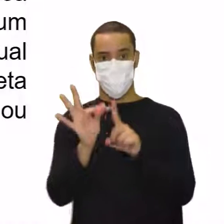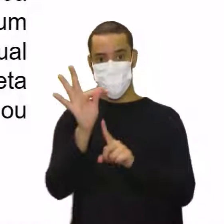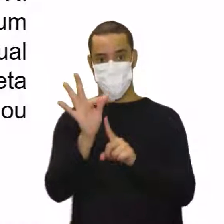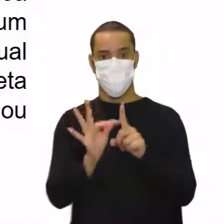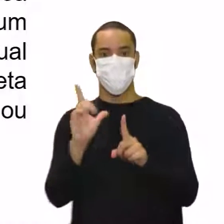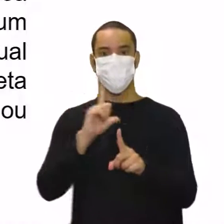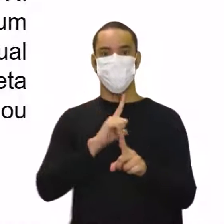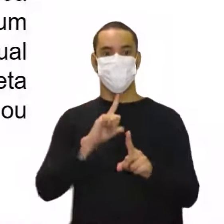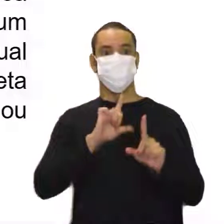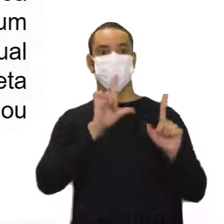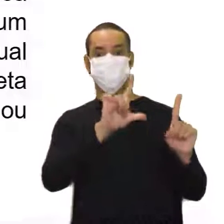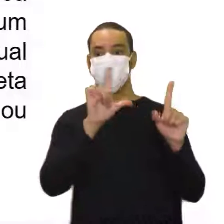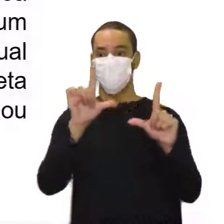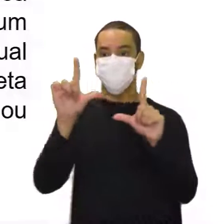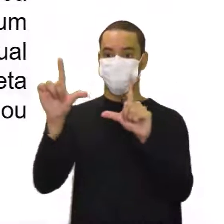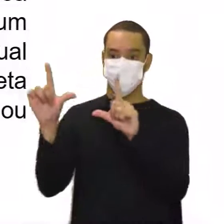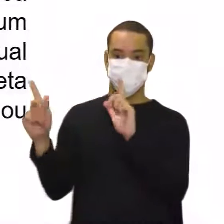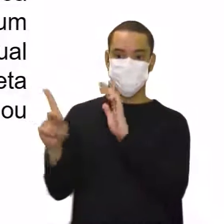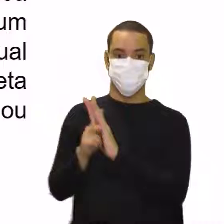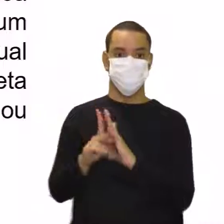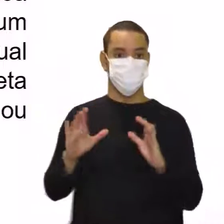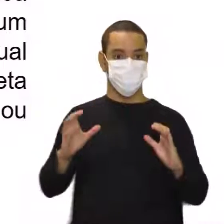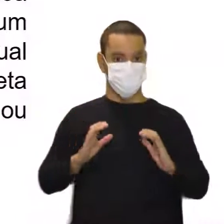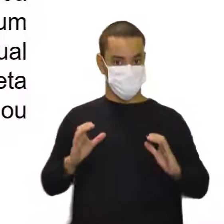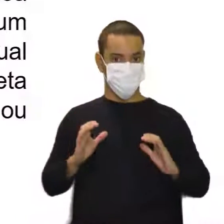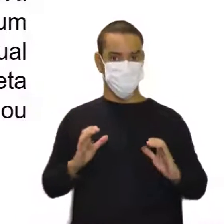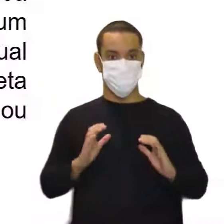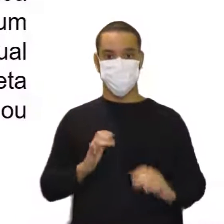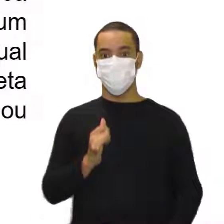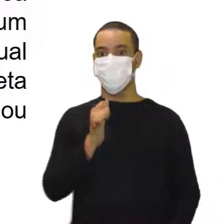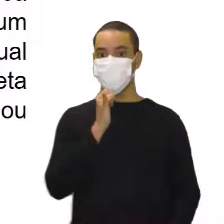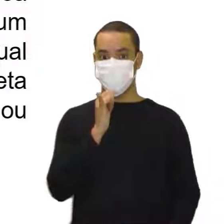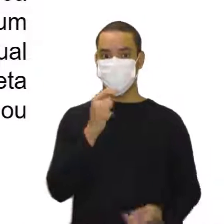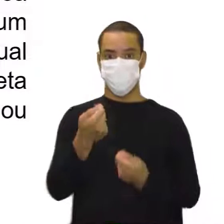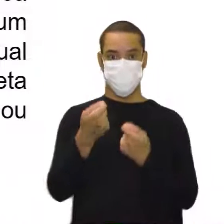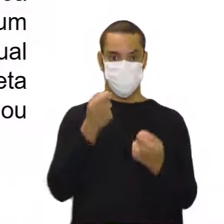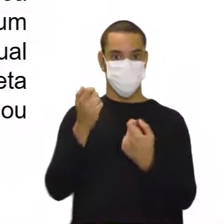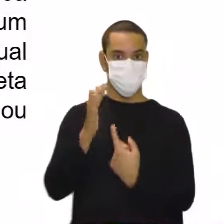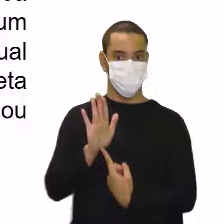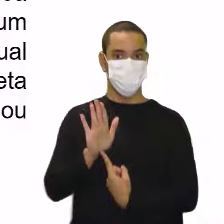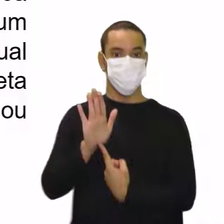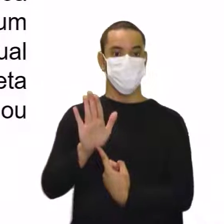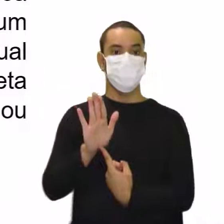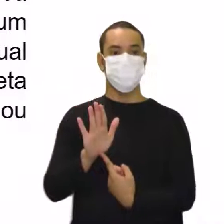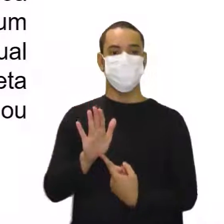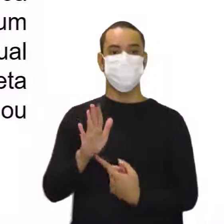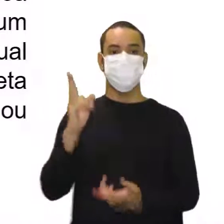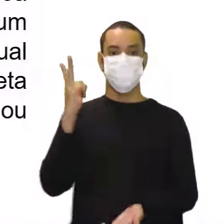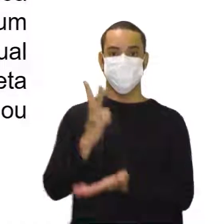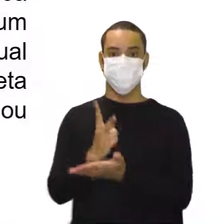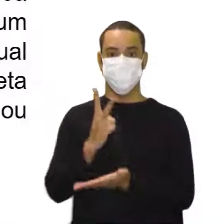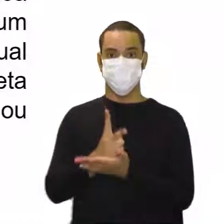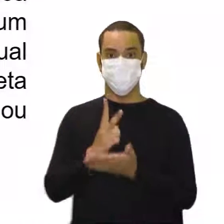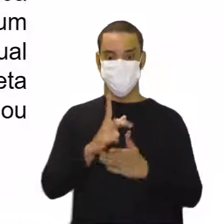a paisagem metropolitana, como da reportagem. Neles, cada dígito